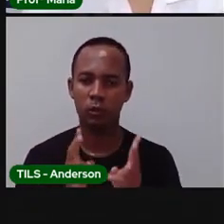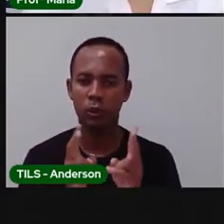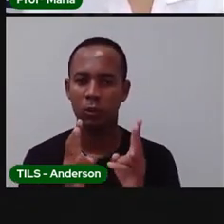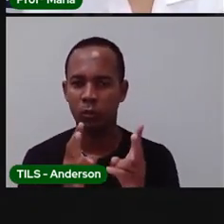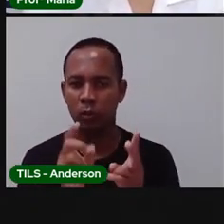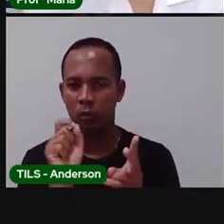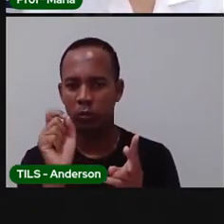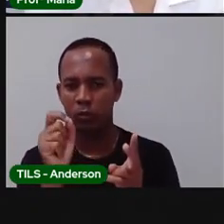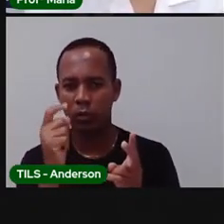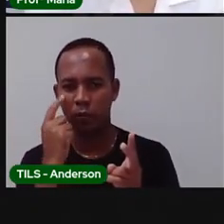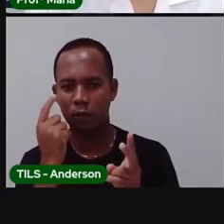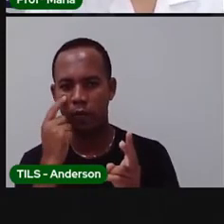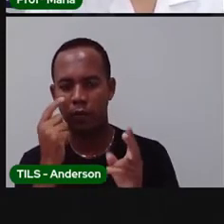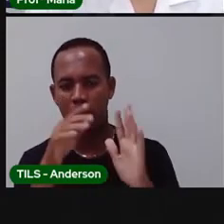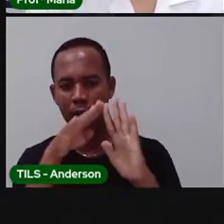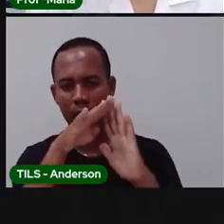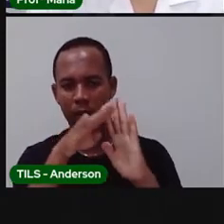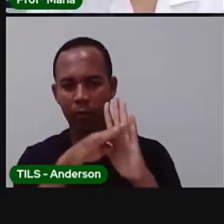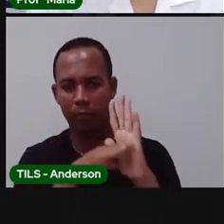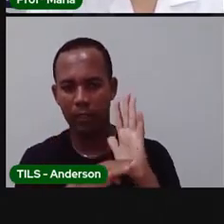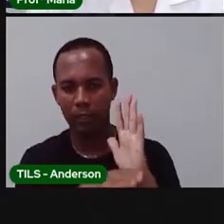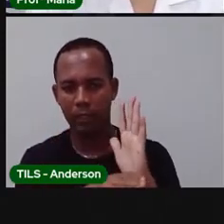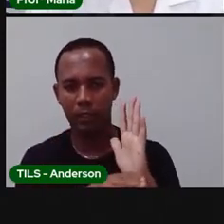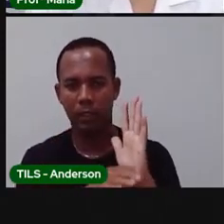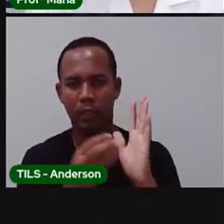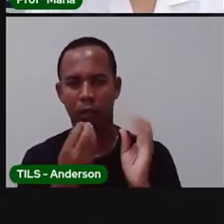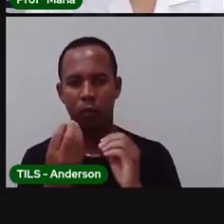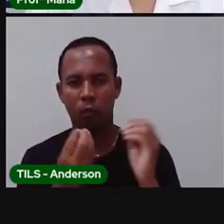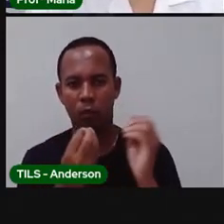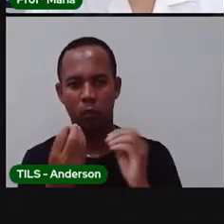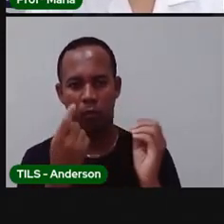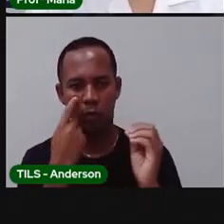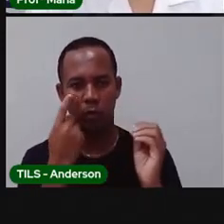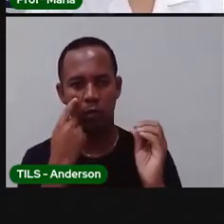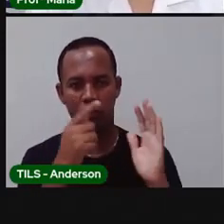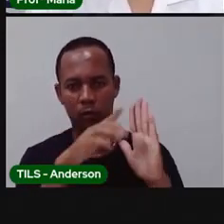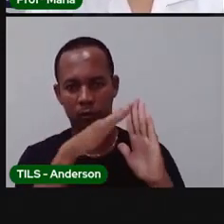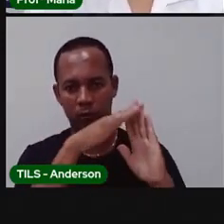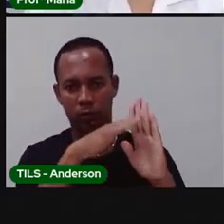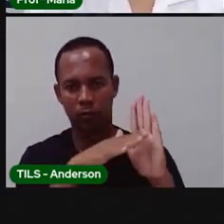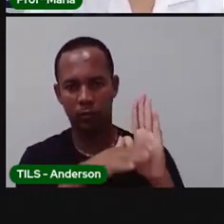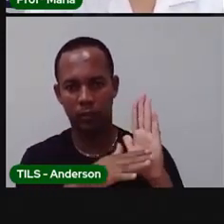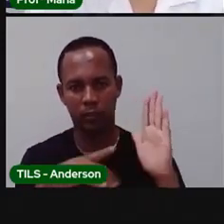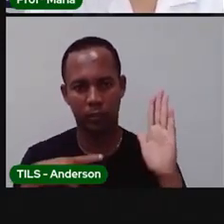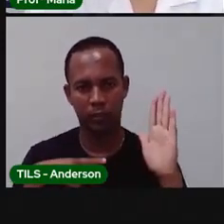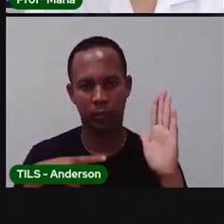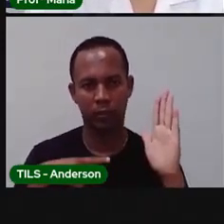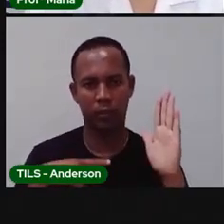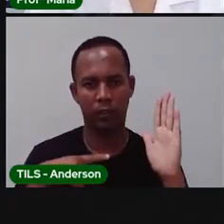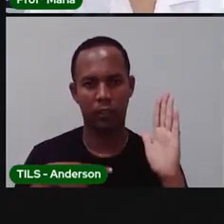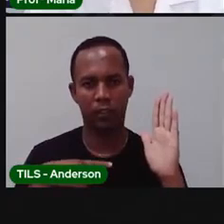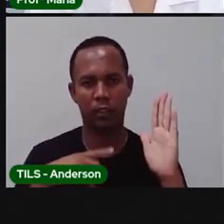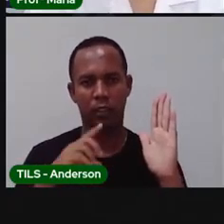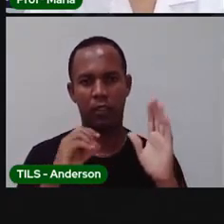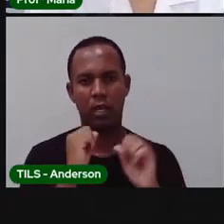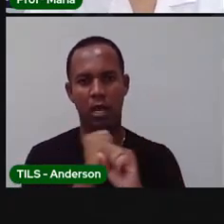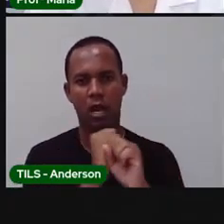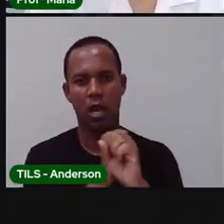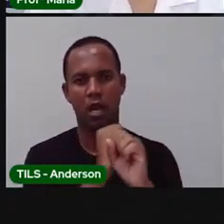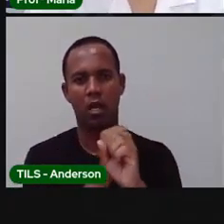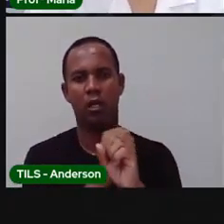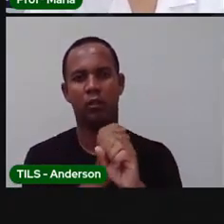observando a tabela abaixo e faça o que se pede. E aqui na tabela, né, tem o tempo de composição de